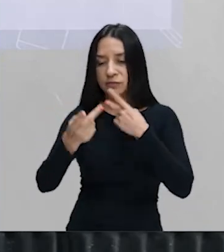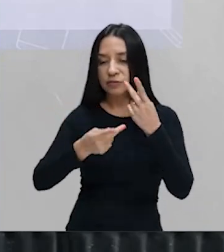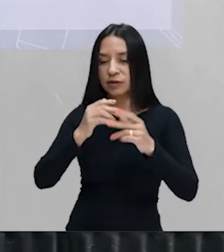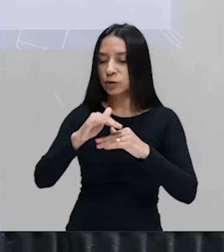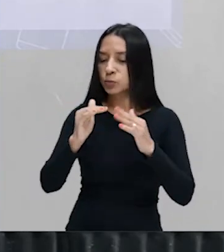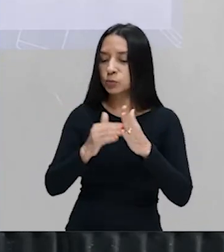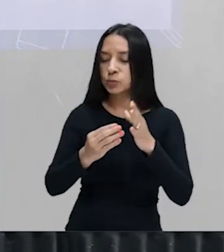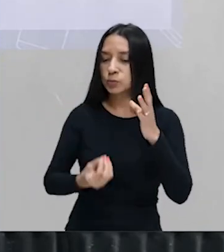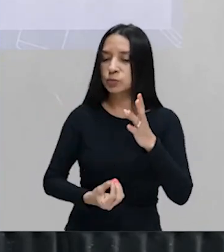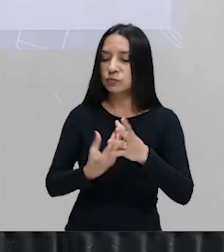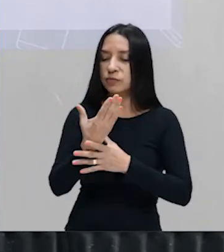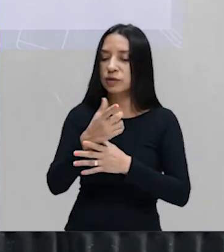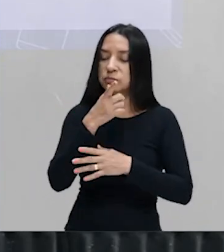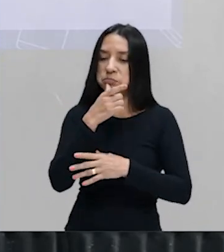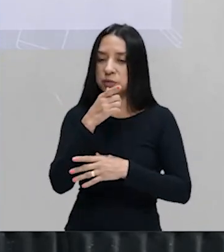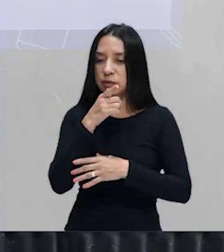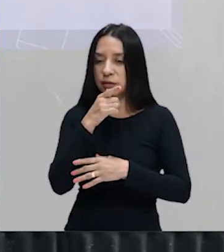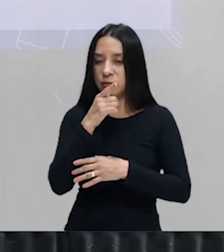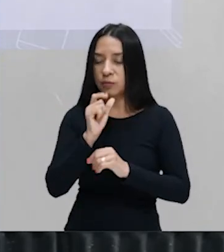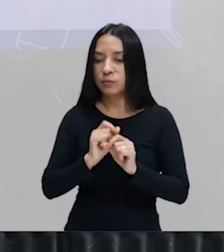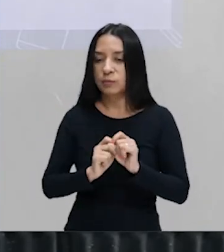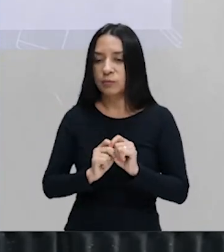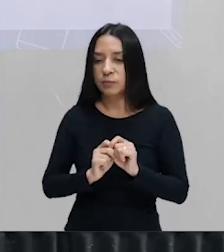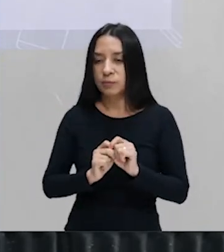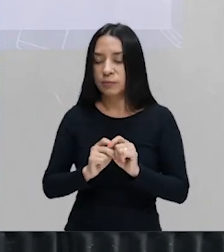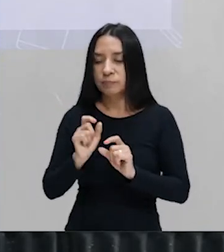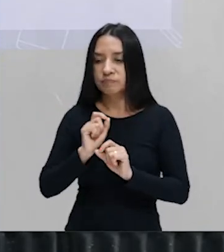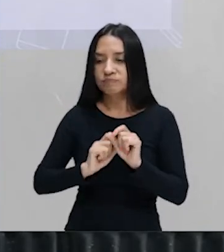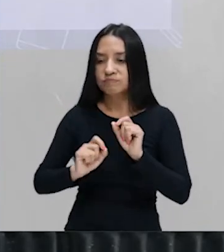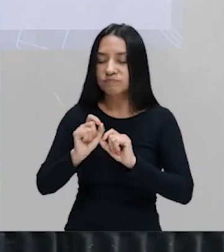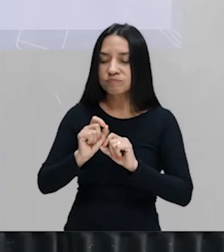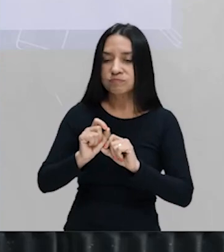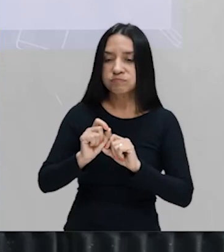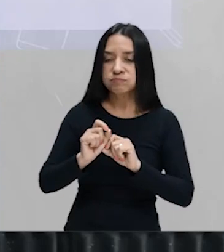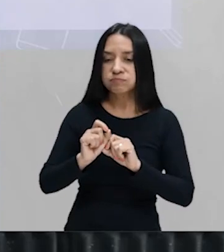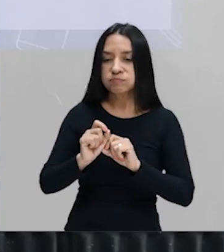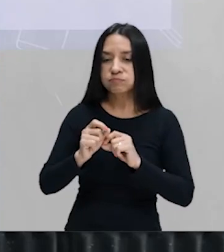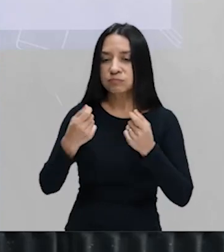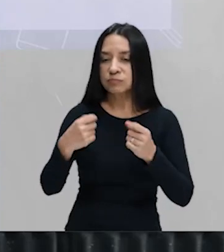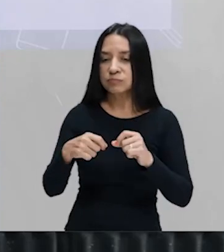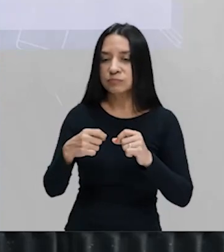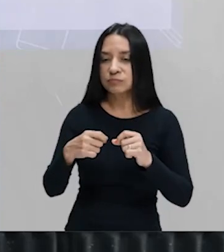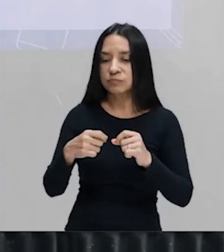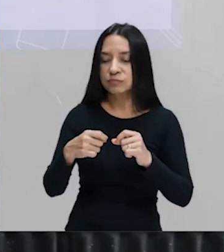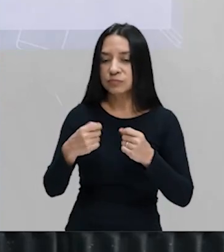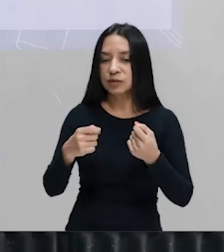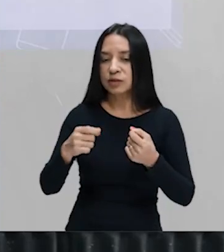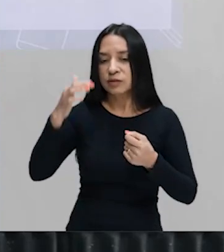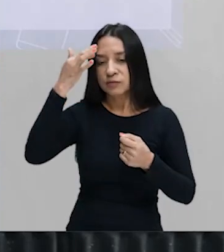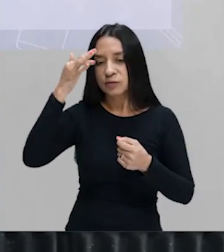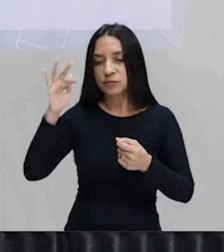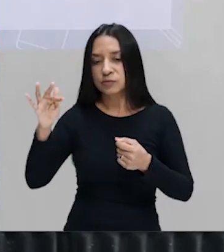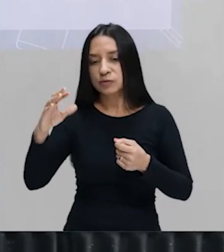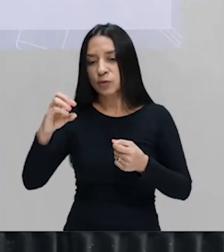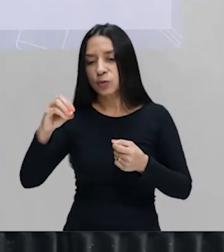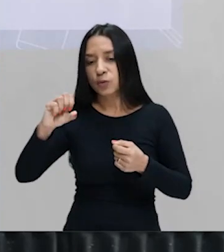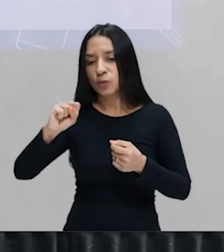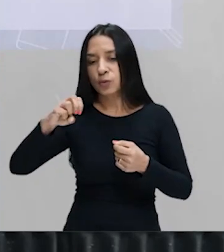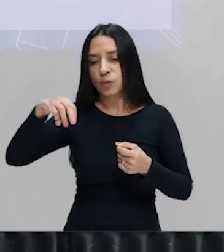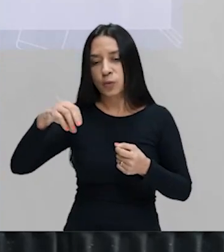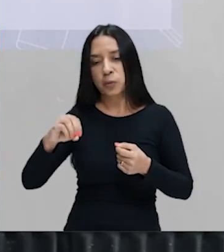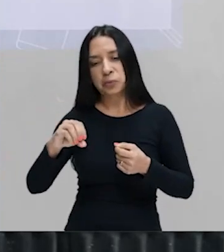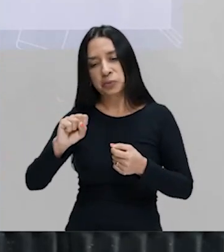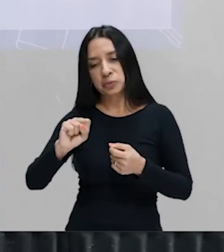tudo veio da água, tá? Então, não é necessariamente a filosofia. O cosmos e a